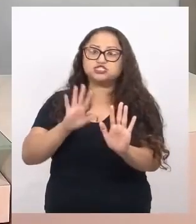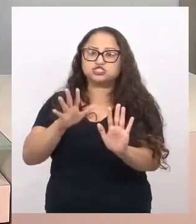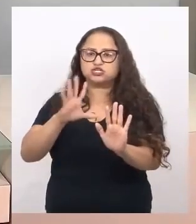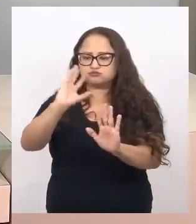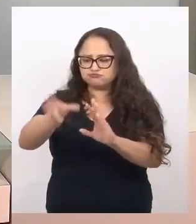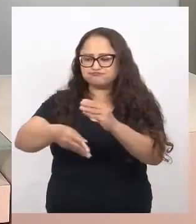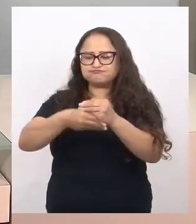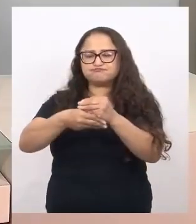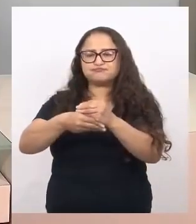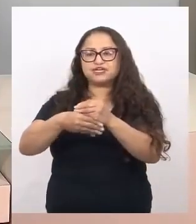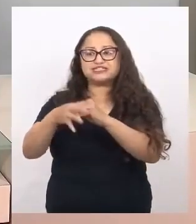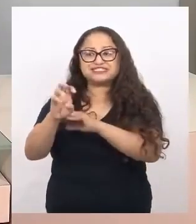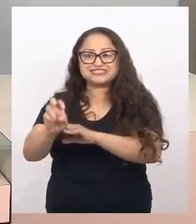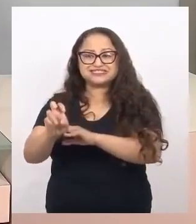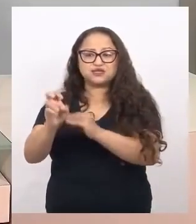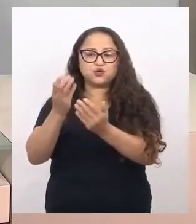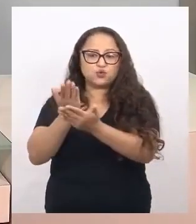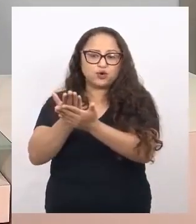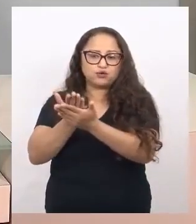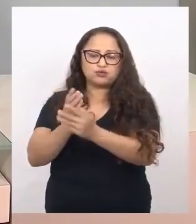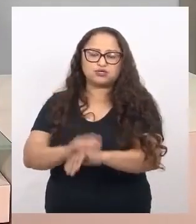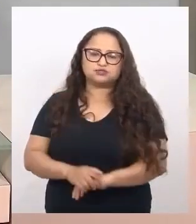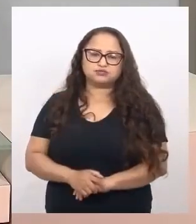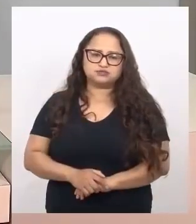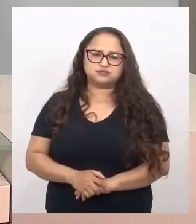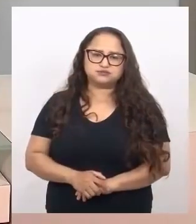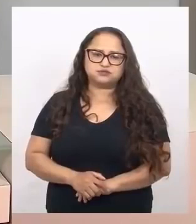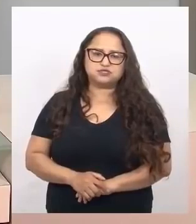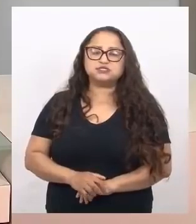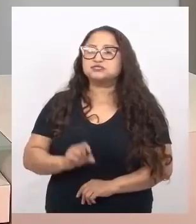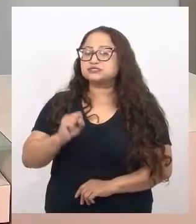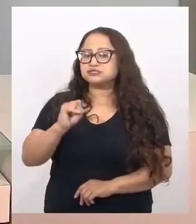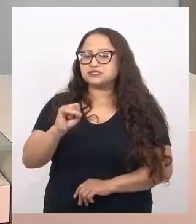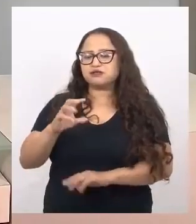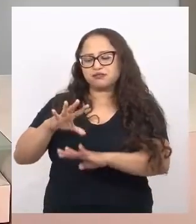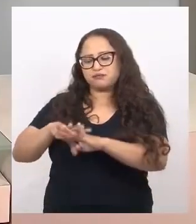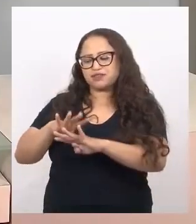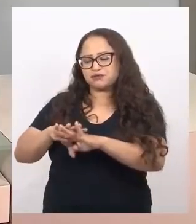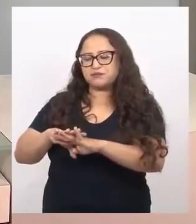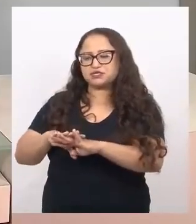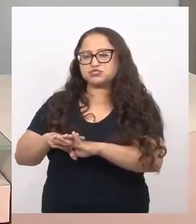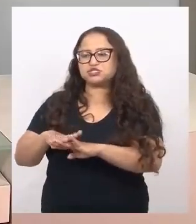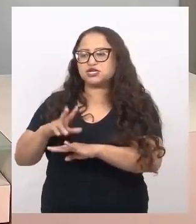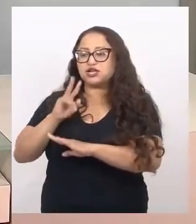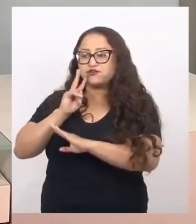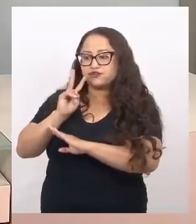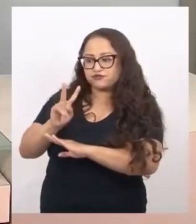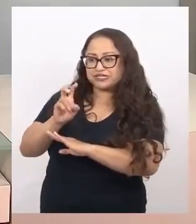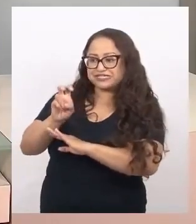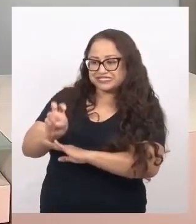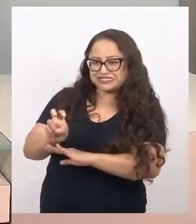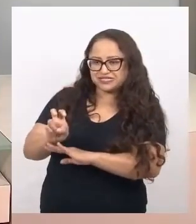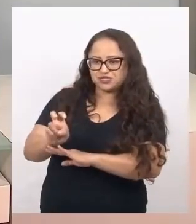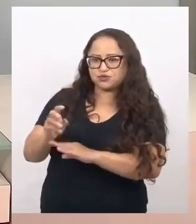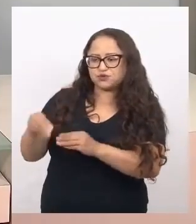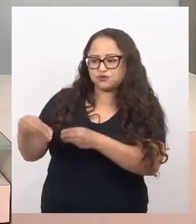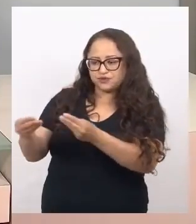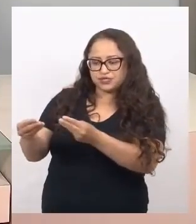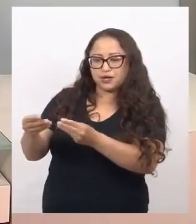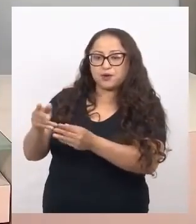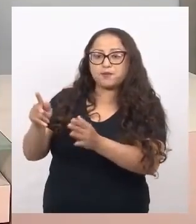as demais 4. Então, quando eu for atribuir componente de matemática, o sistema vai ler as 5 aulas e vai atribuir para aquele